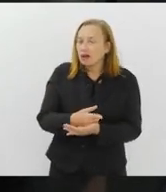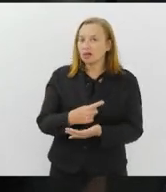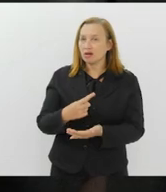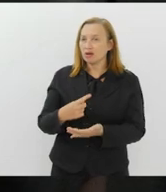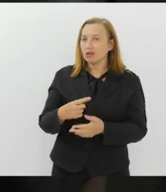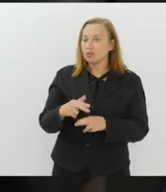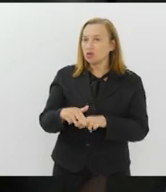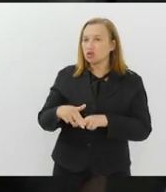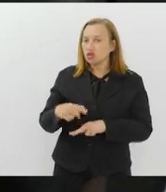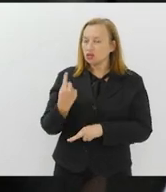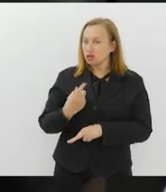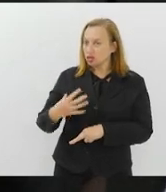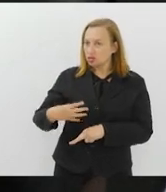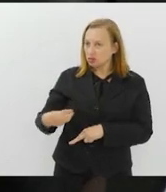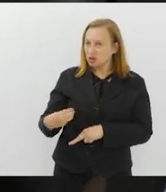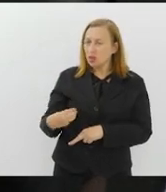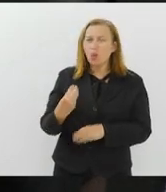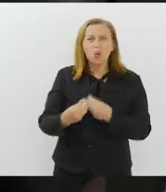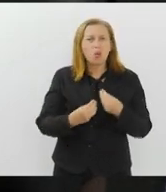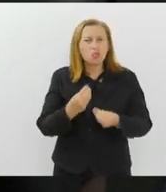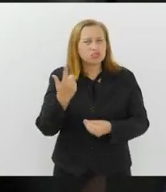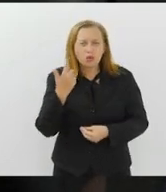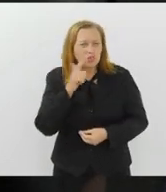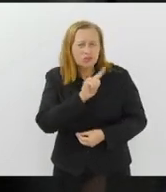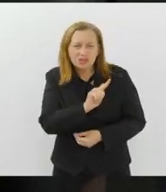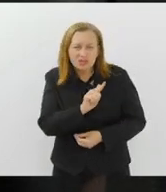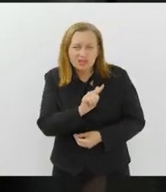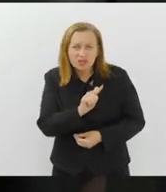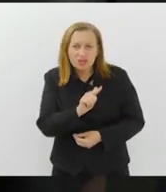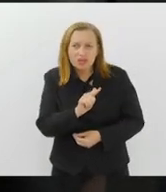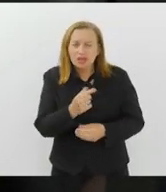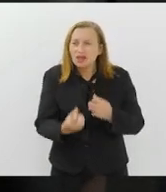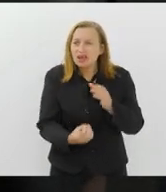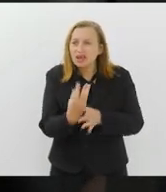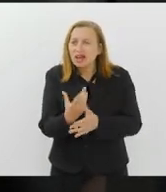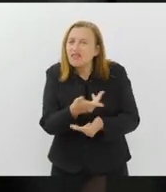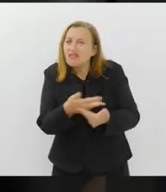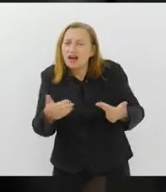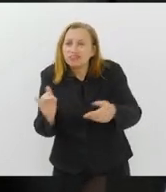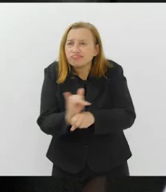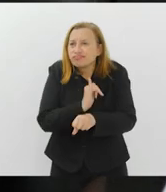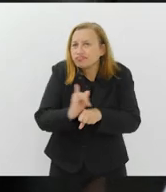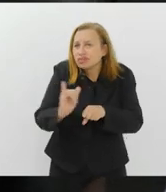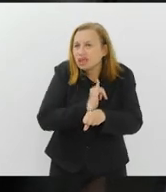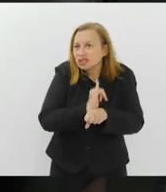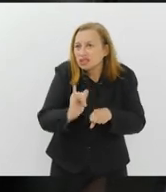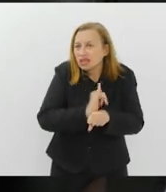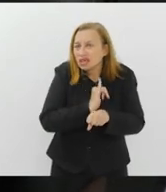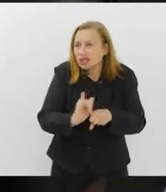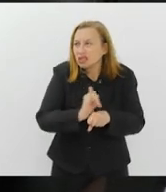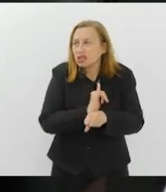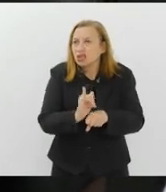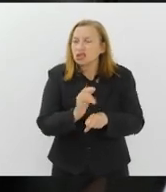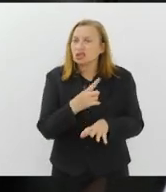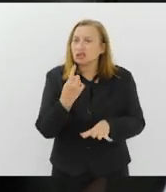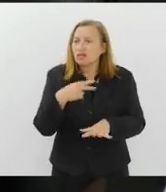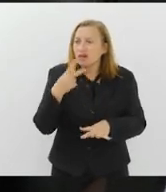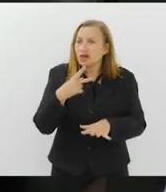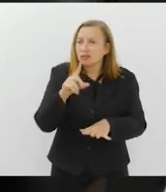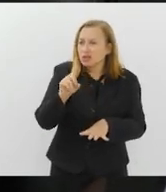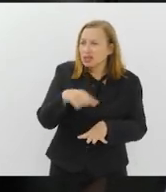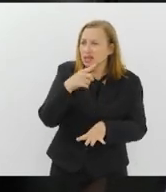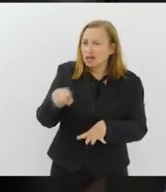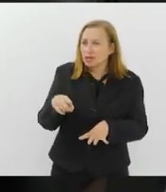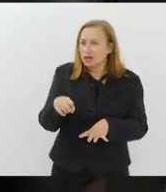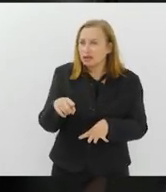filhos. Como eles não conseguiram, eles começaram a criar diversas estratégias. Uma delas é o que a gente chama de cancelamento